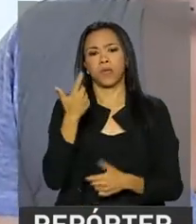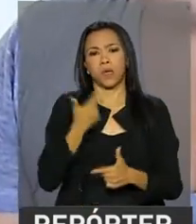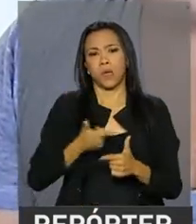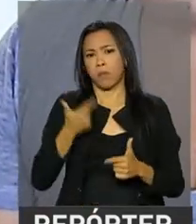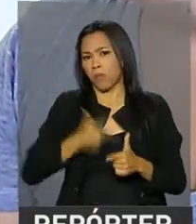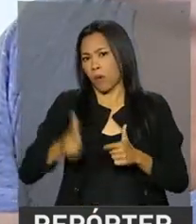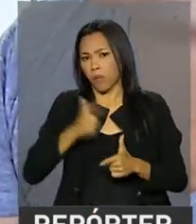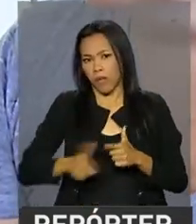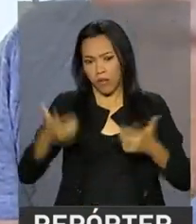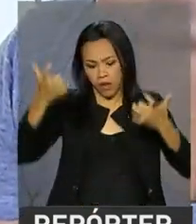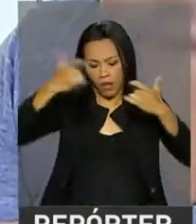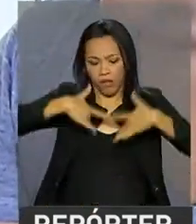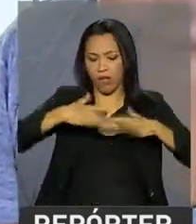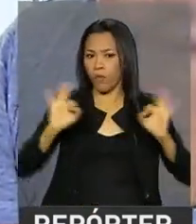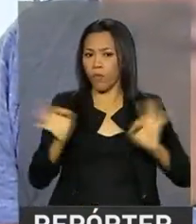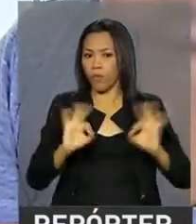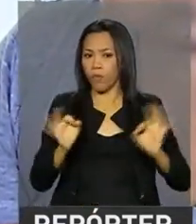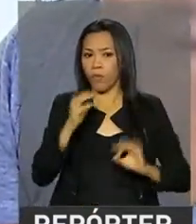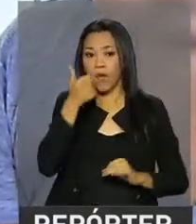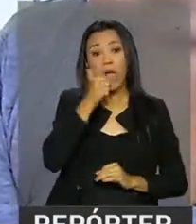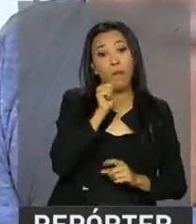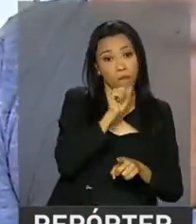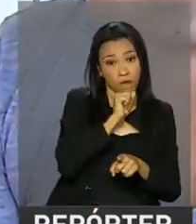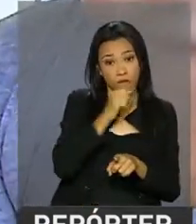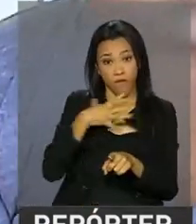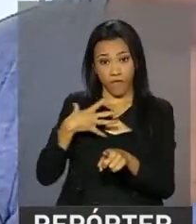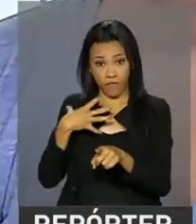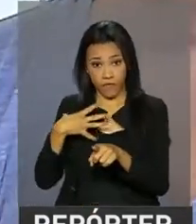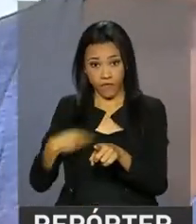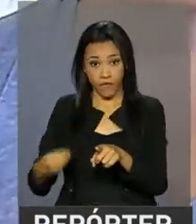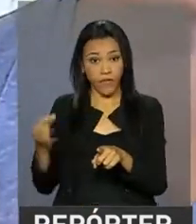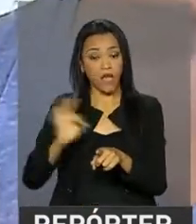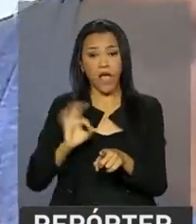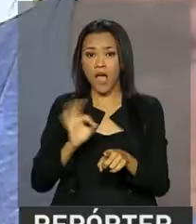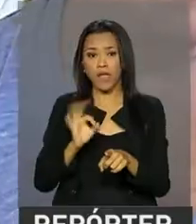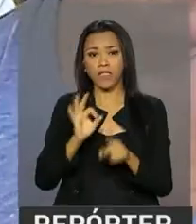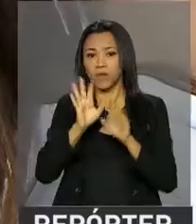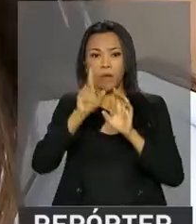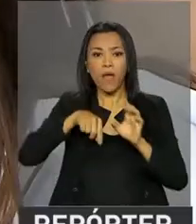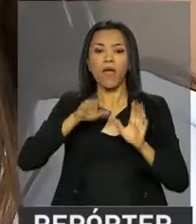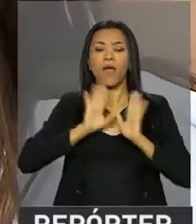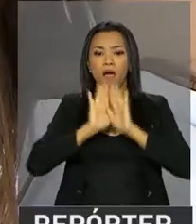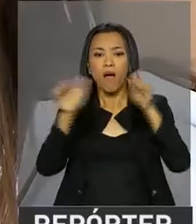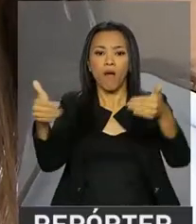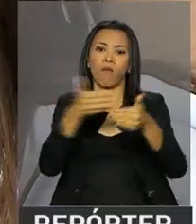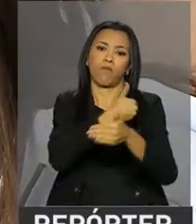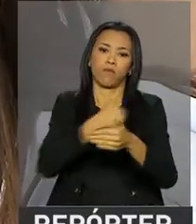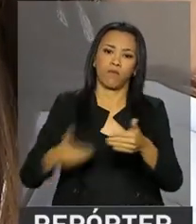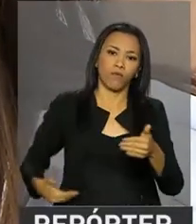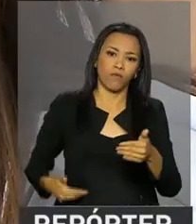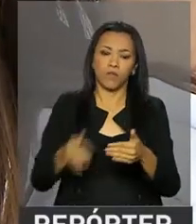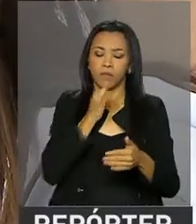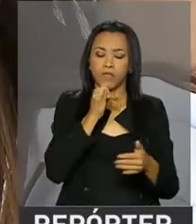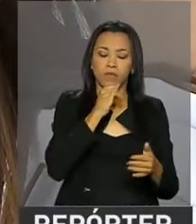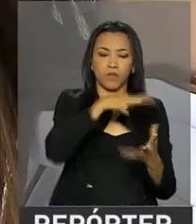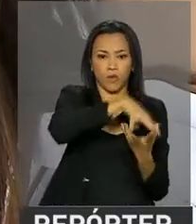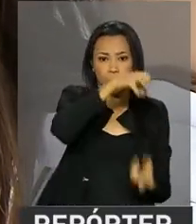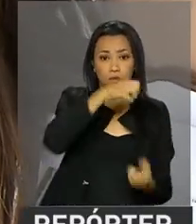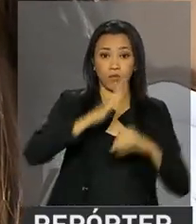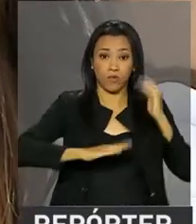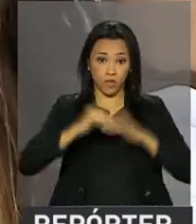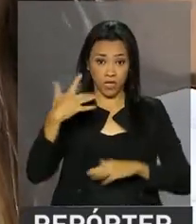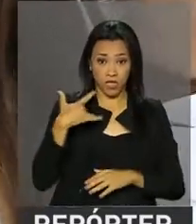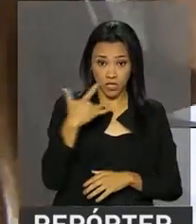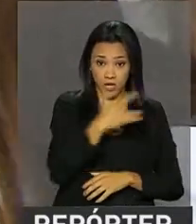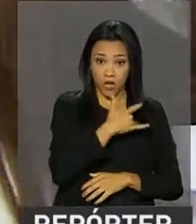crônica mãe filha não fazem parte do grupo que é atendido com prioridade com idosos profissionais de saúde e